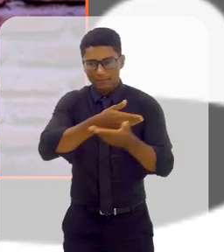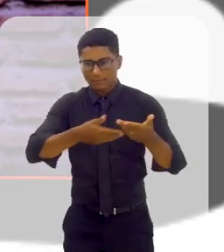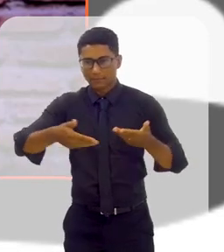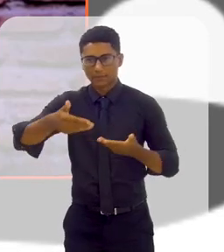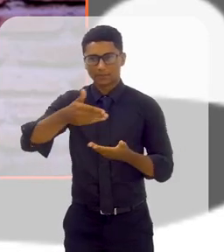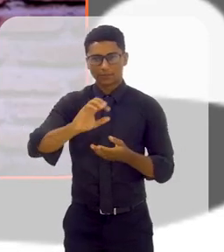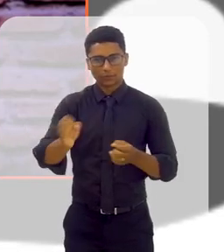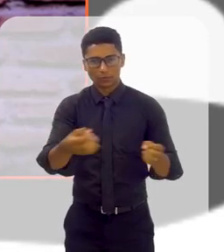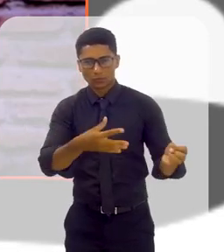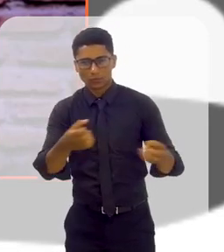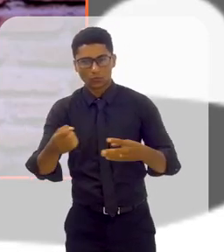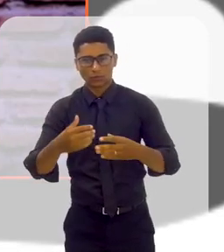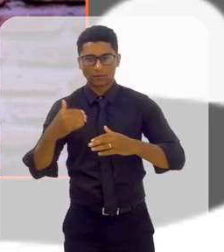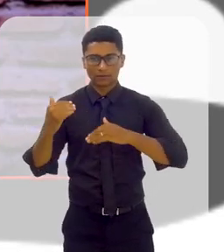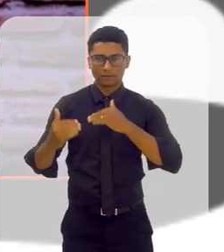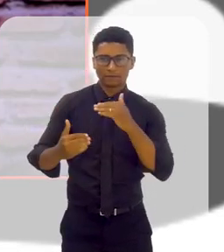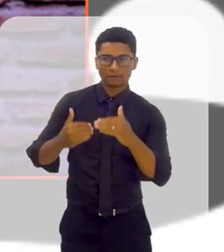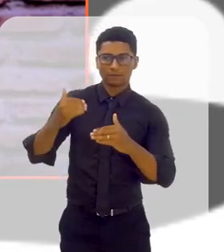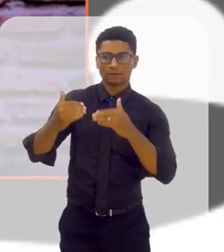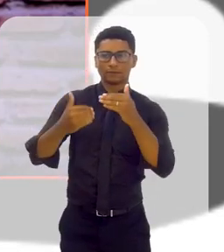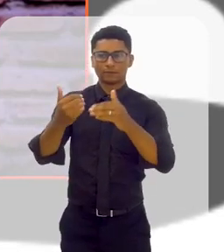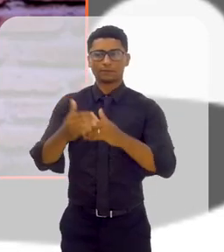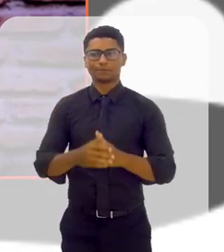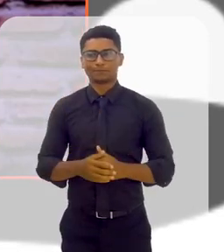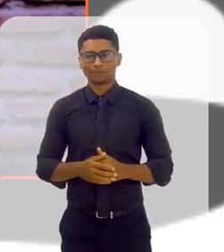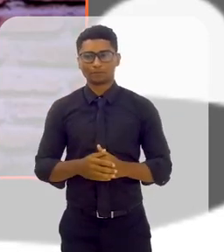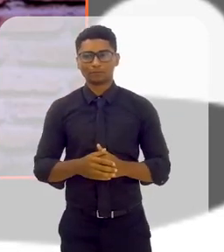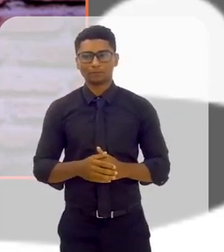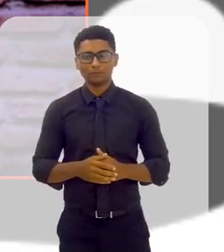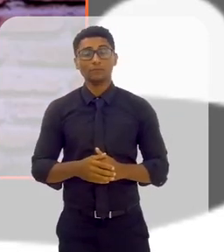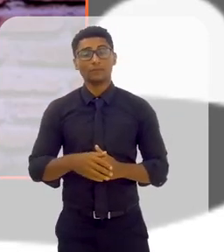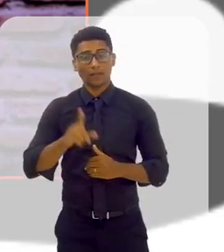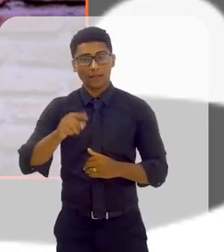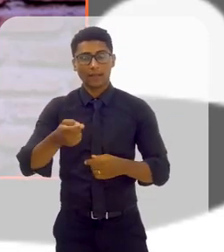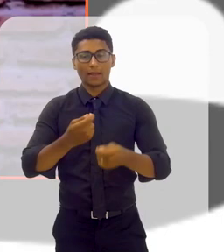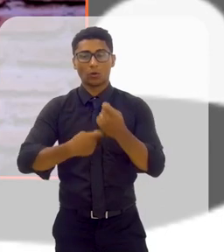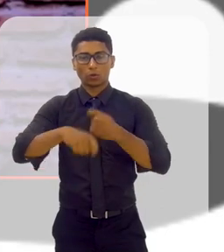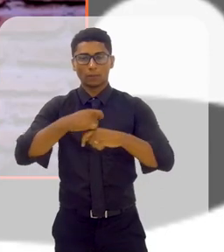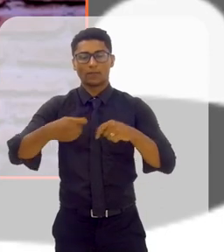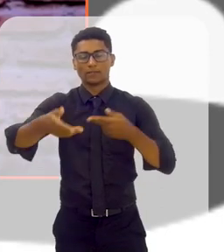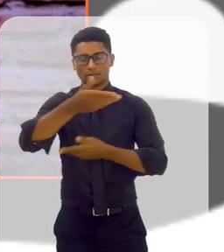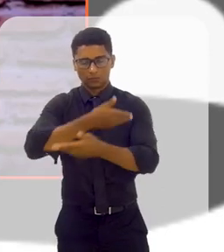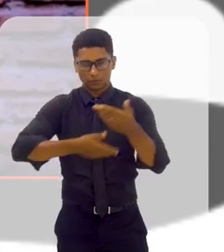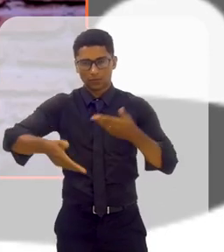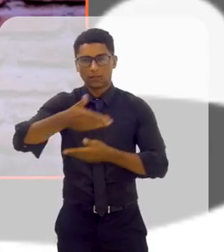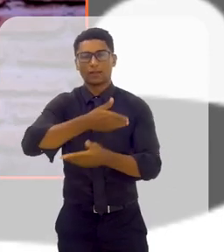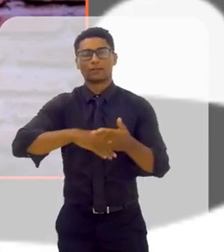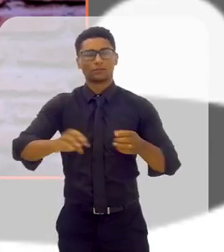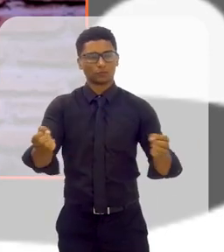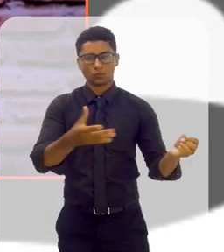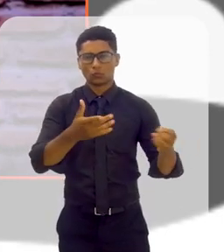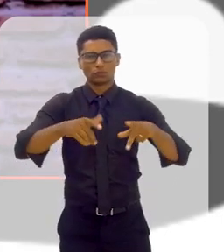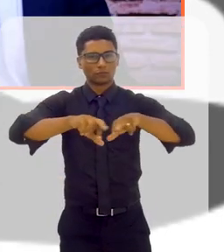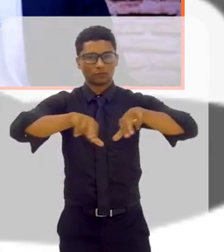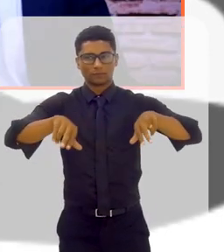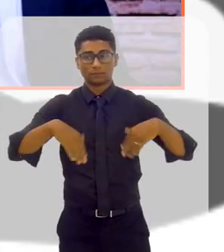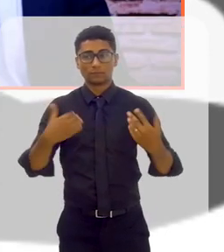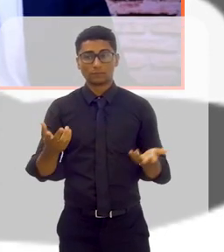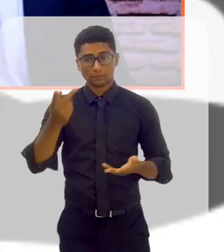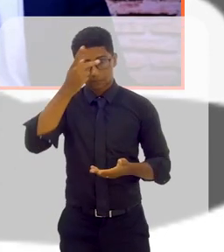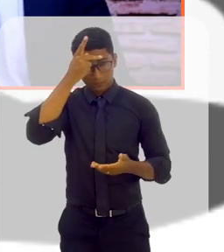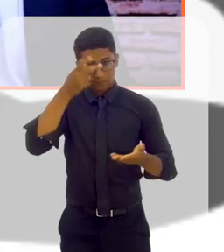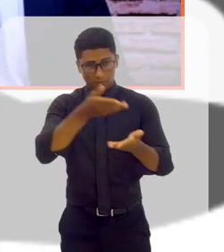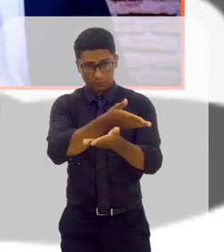construir e avançando e usando o termo que nós gostamos de falar desde bravando a economia circular e as pessoas que